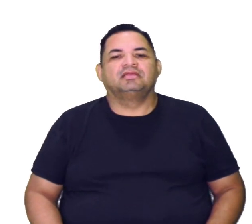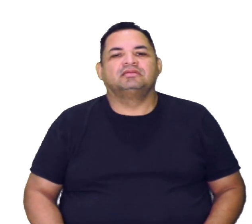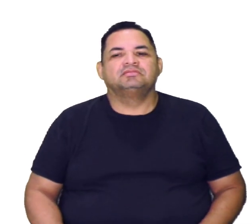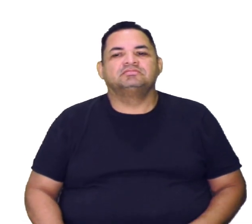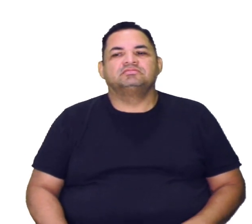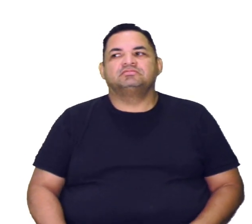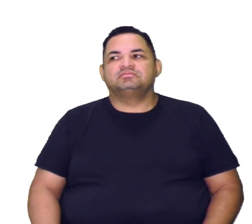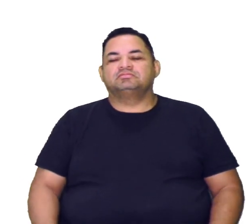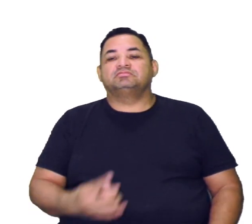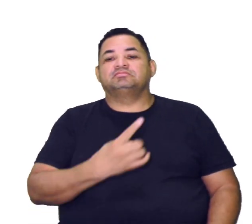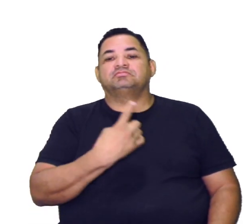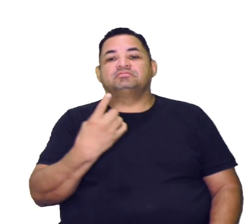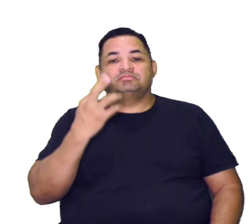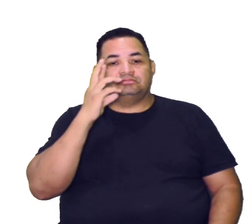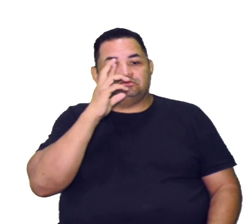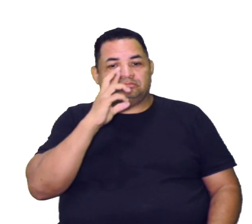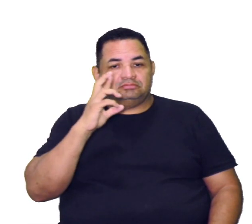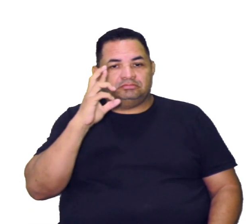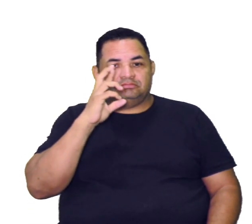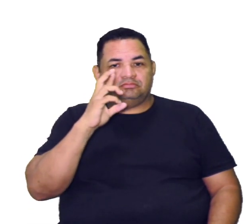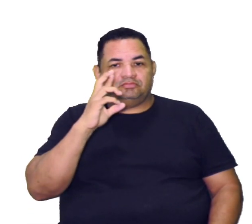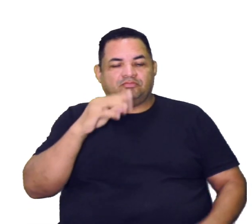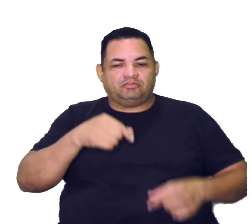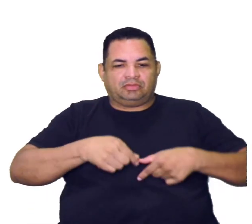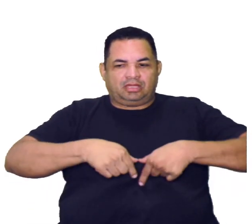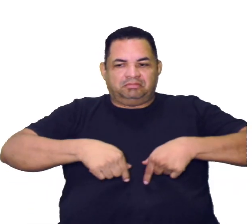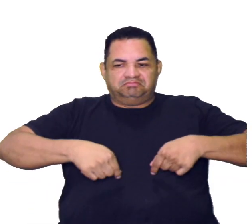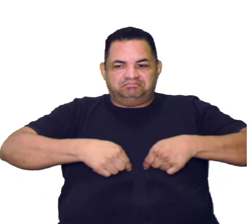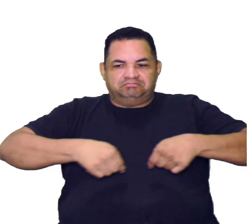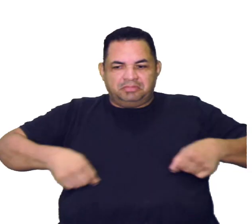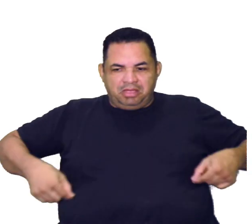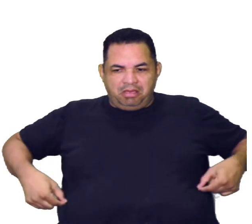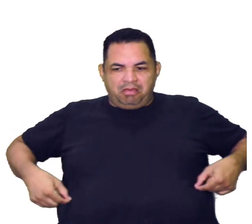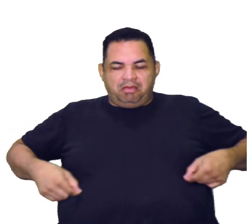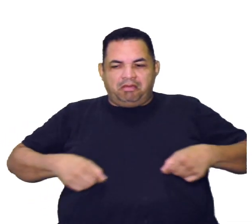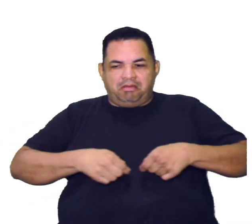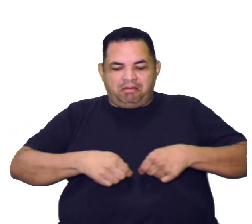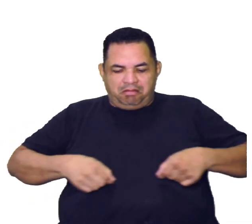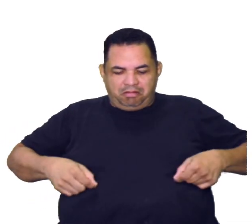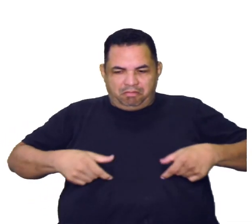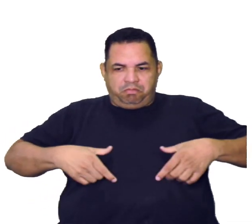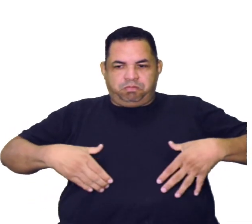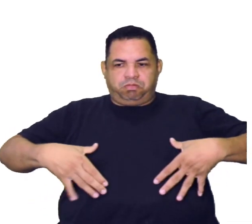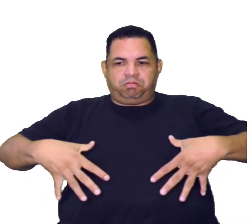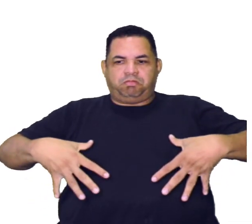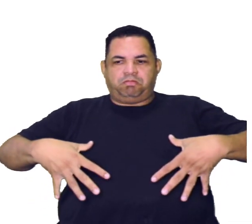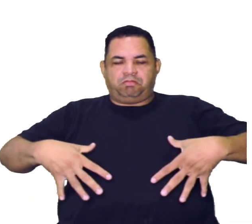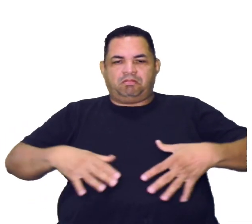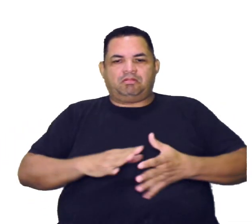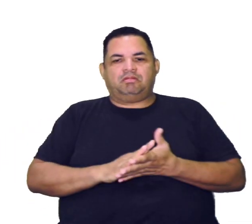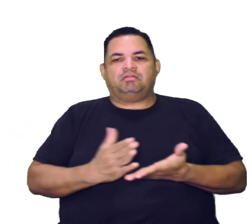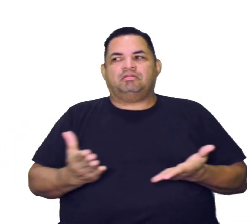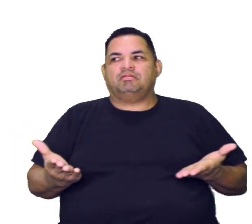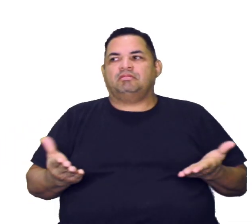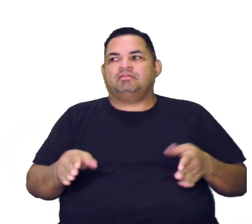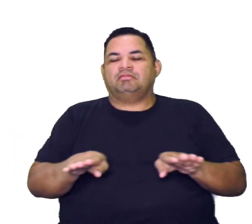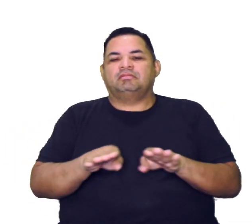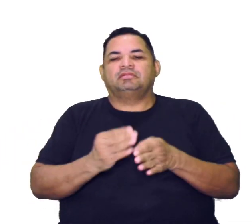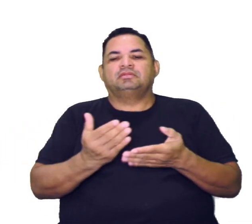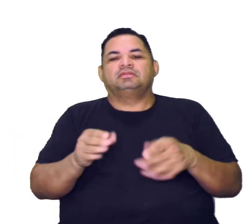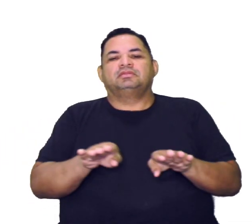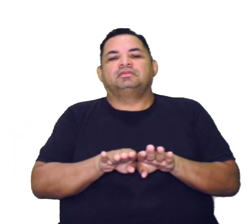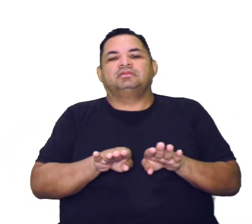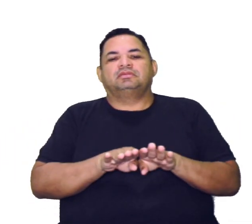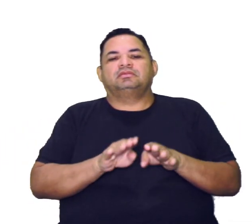gente observa? As medidas das circunferências estão aumentando e a gente percebe aí que a longo prazo pode